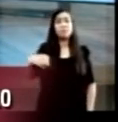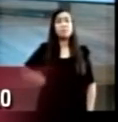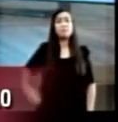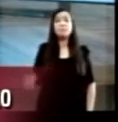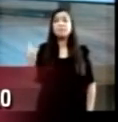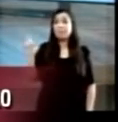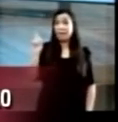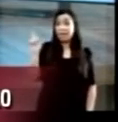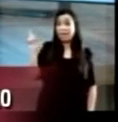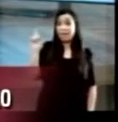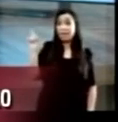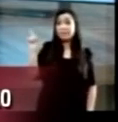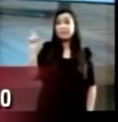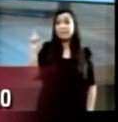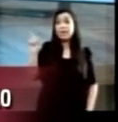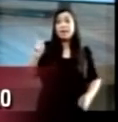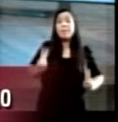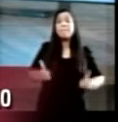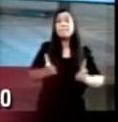Essa daí é a mesma